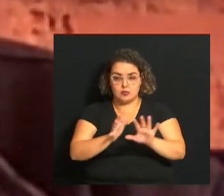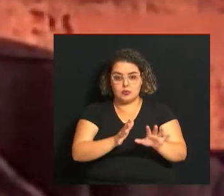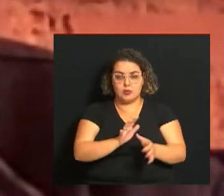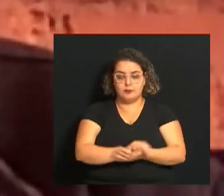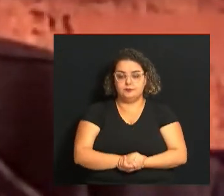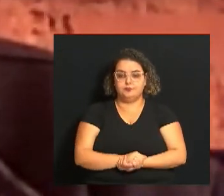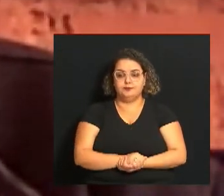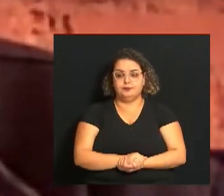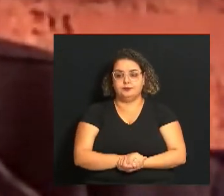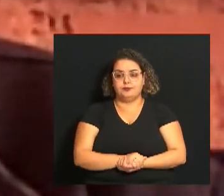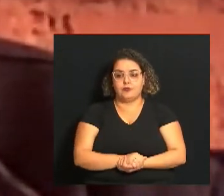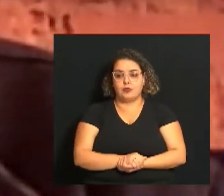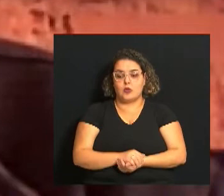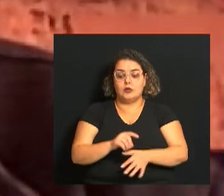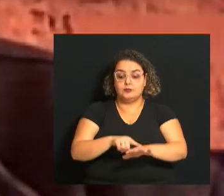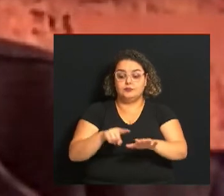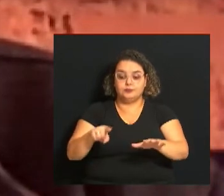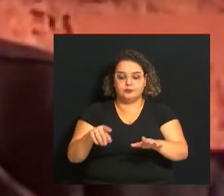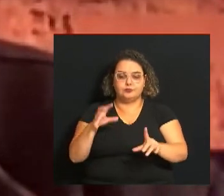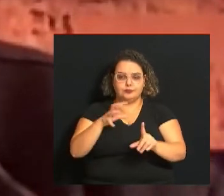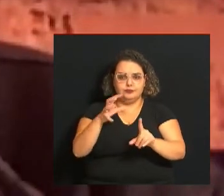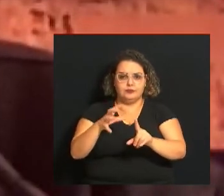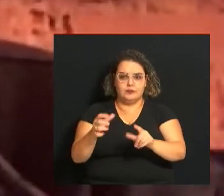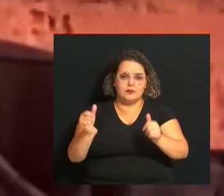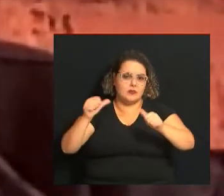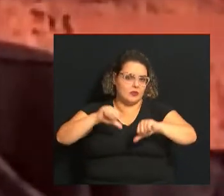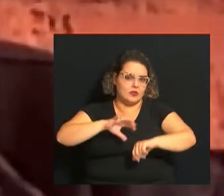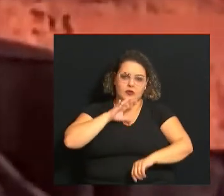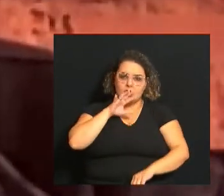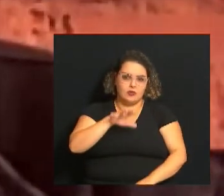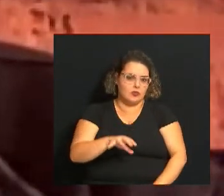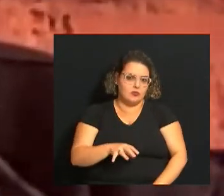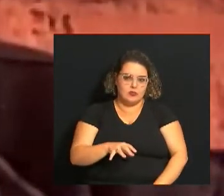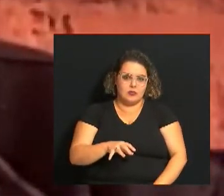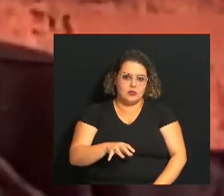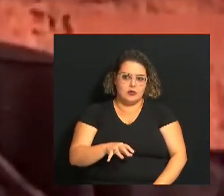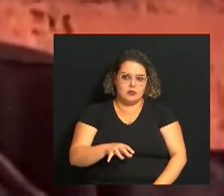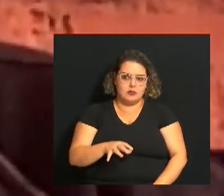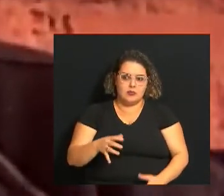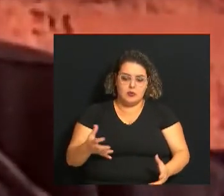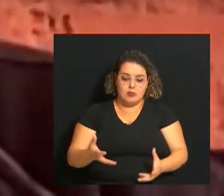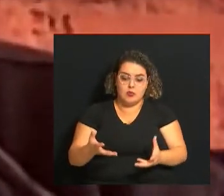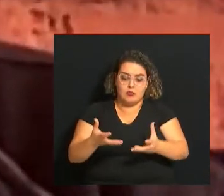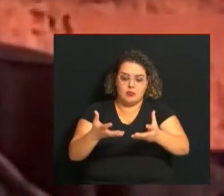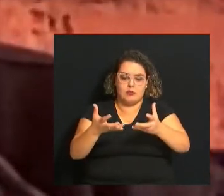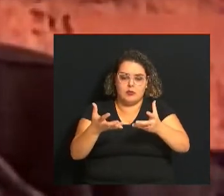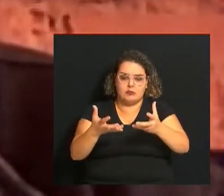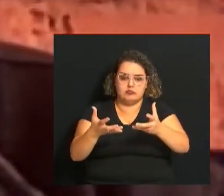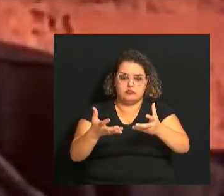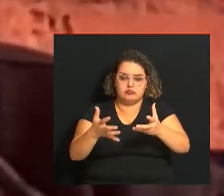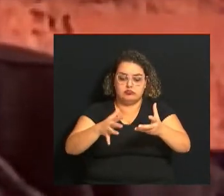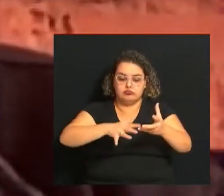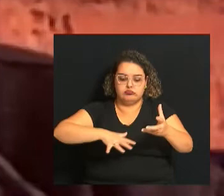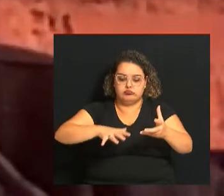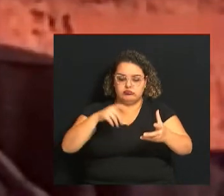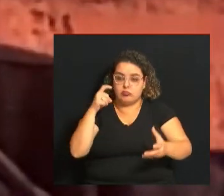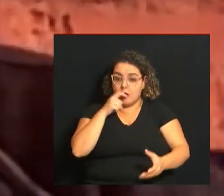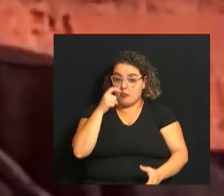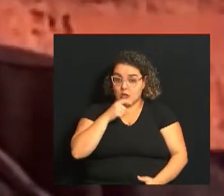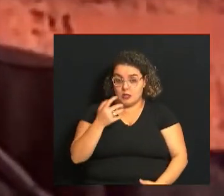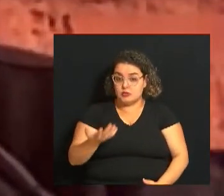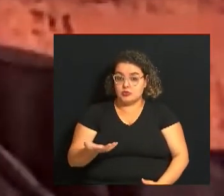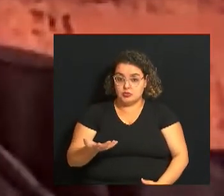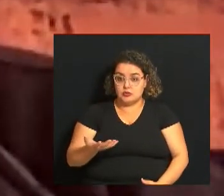criando essas influências negativas, alimentando uma máquina da mentira. Essa máquina da mentira, que